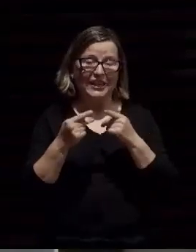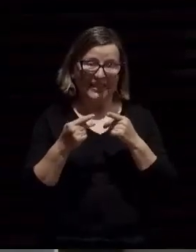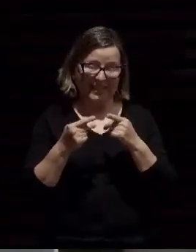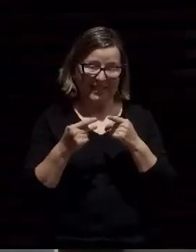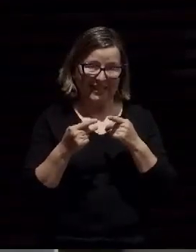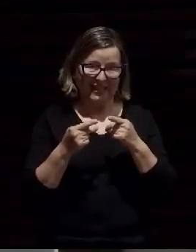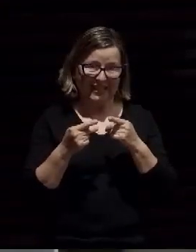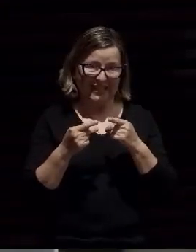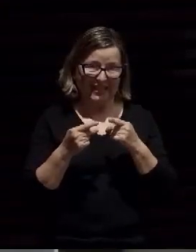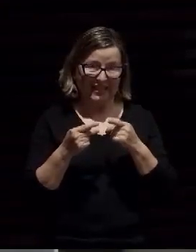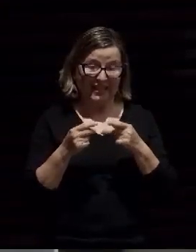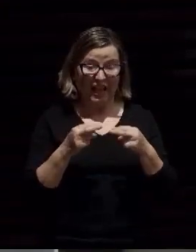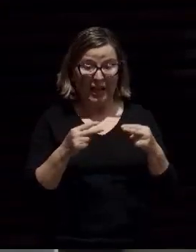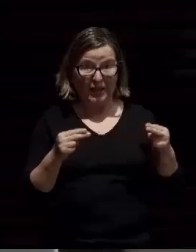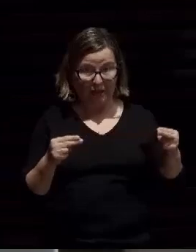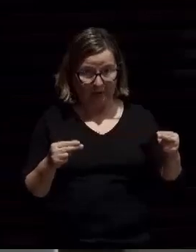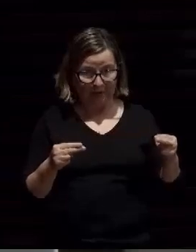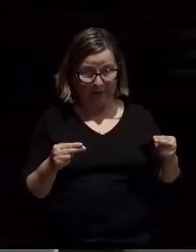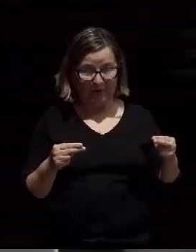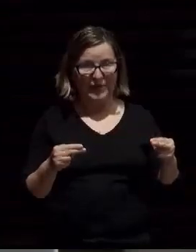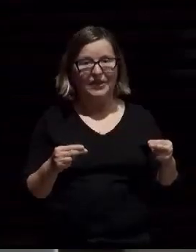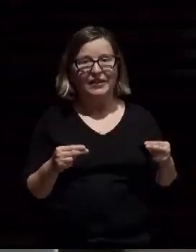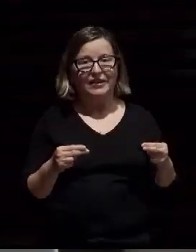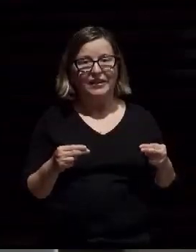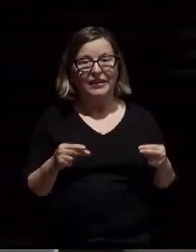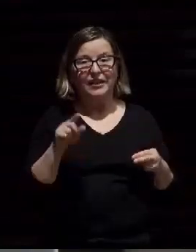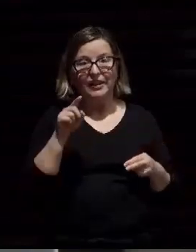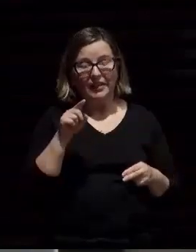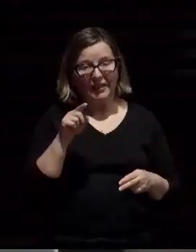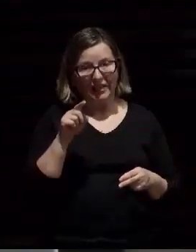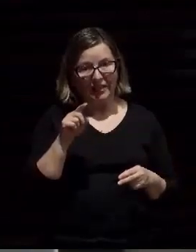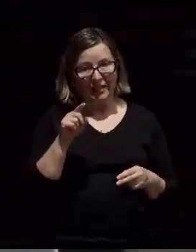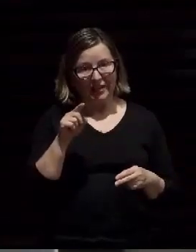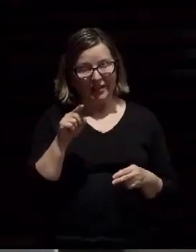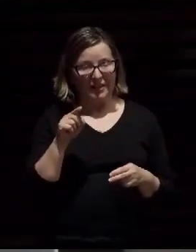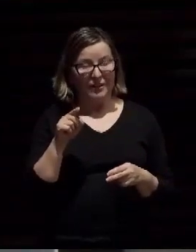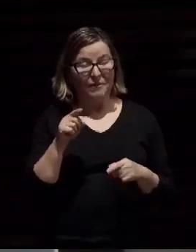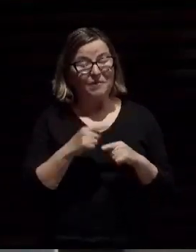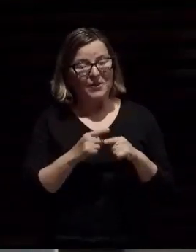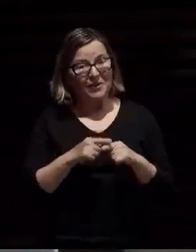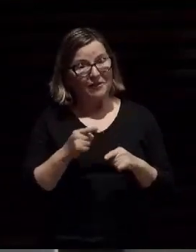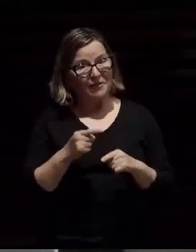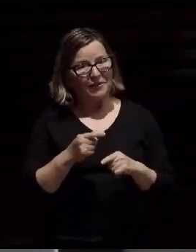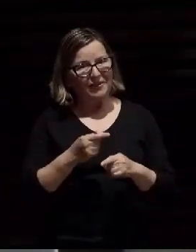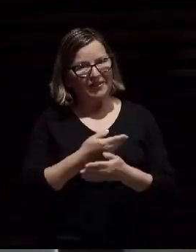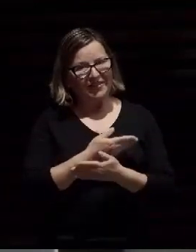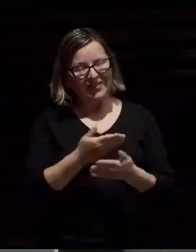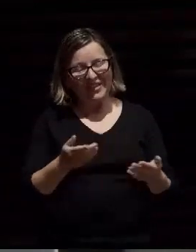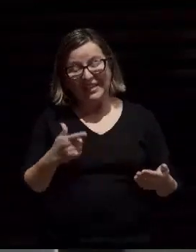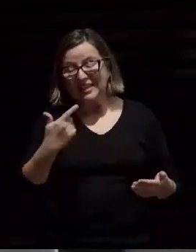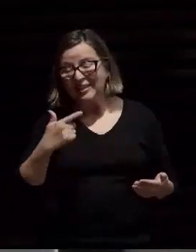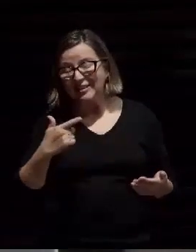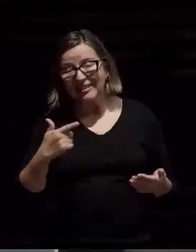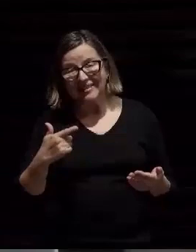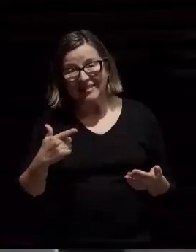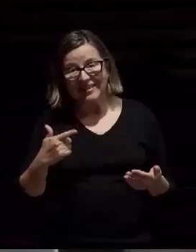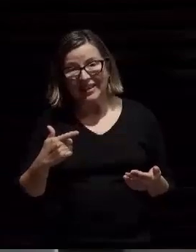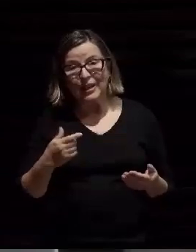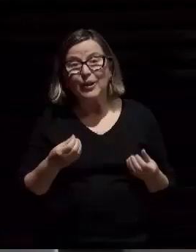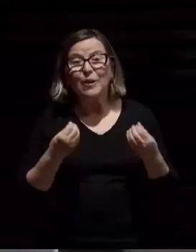saibam agora, porque vocês não têm condições de saber isso agora.